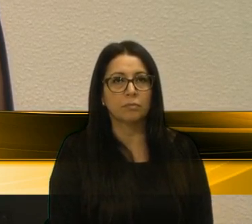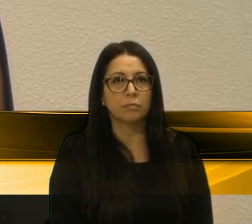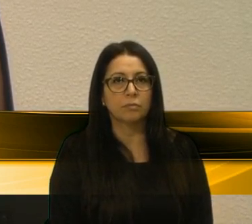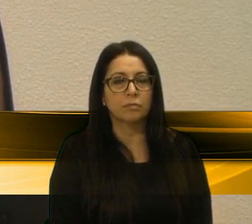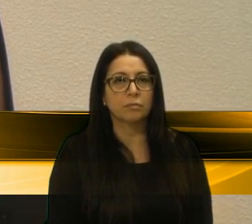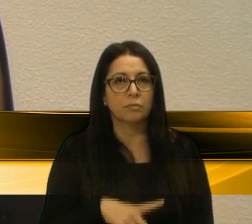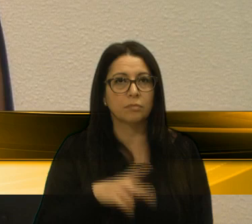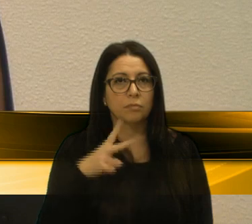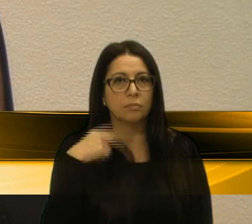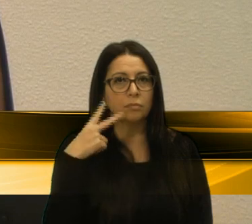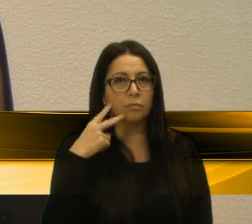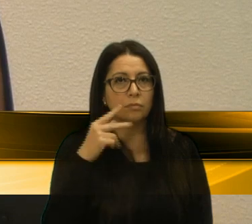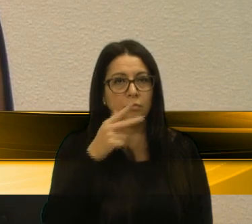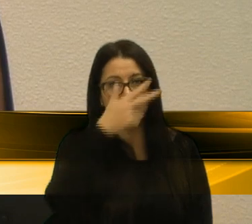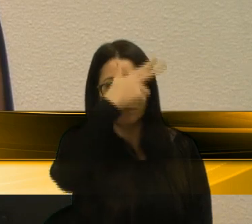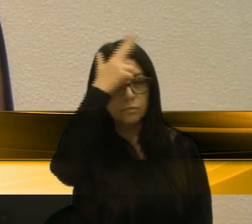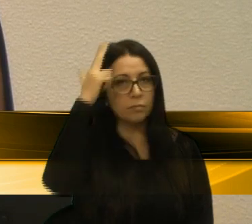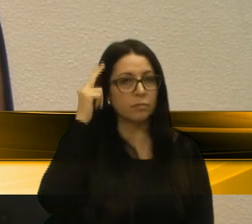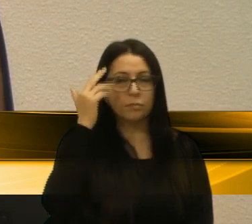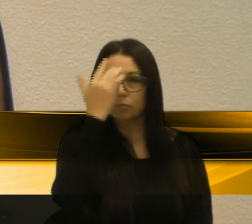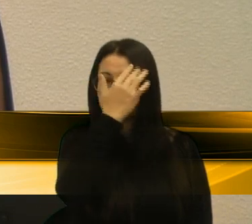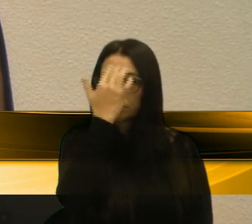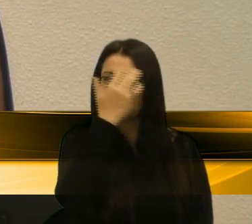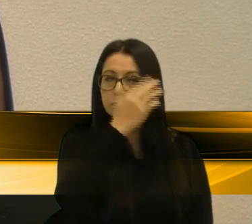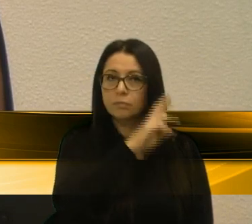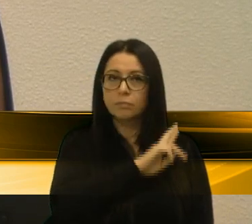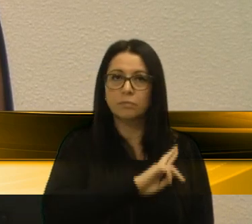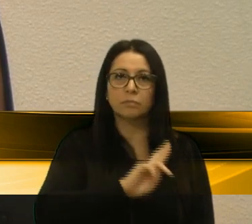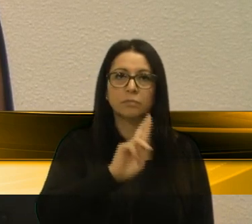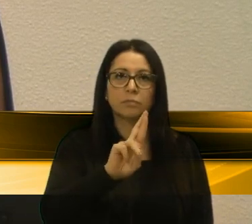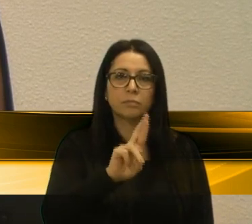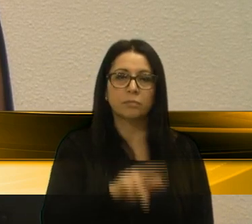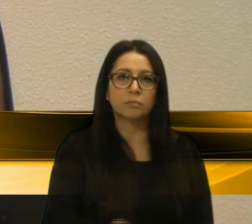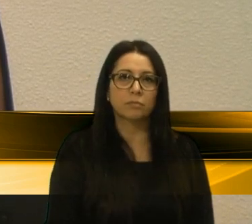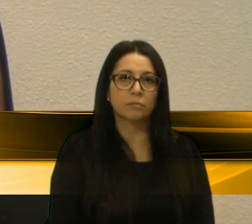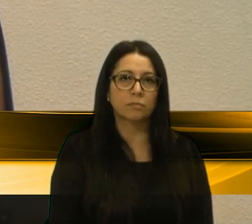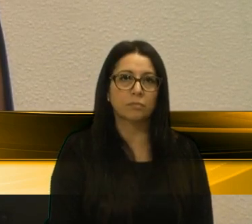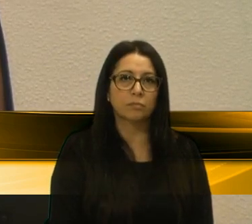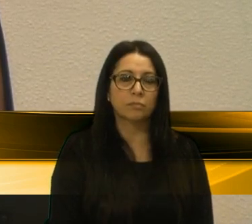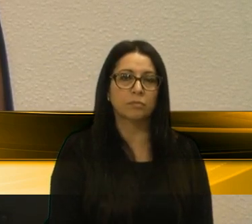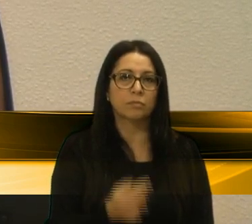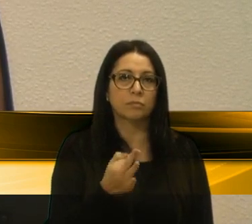tendo os vereadores Flávio Cassina e Adilode Domênico em representação,